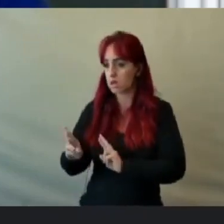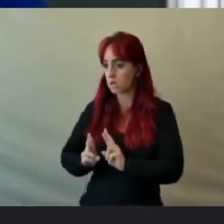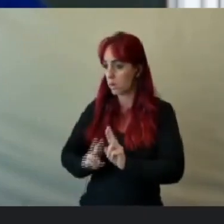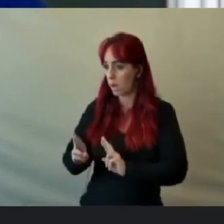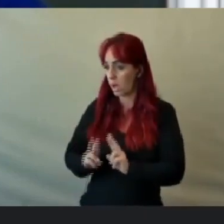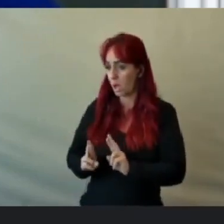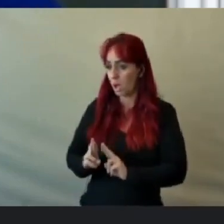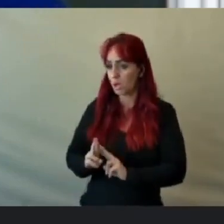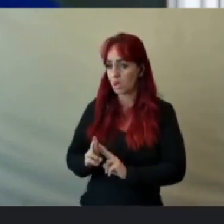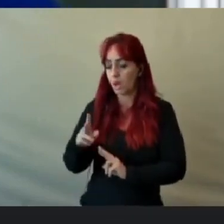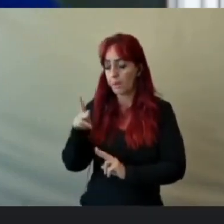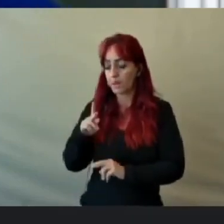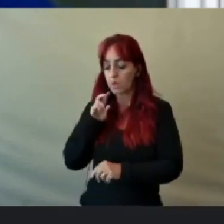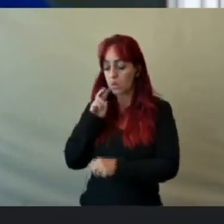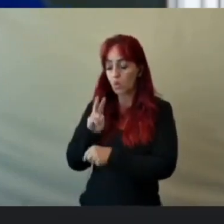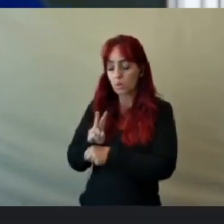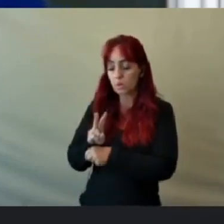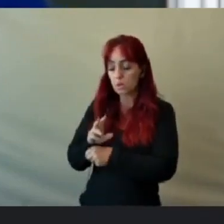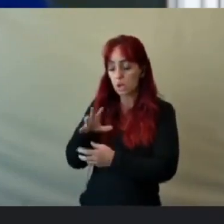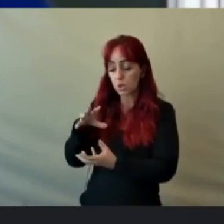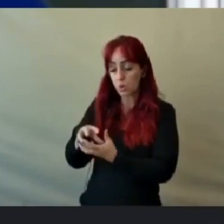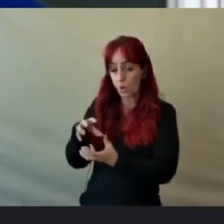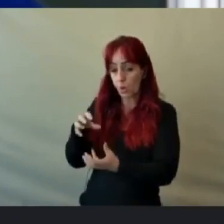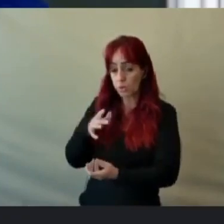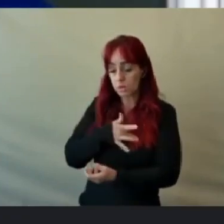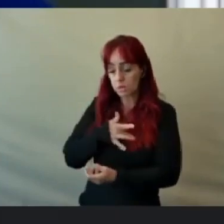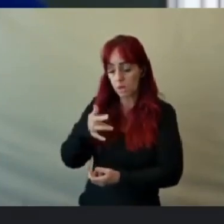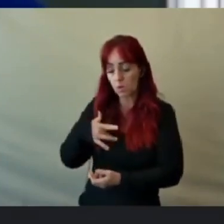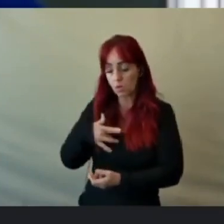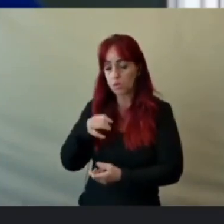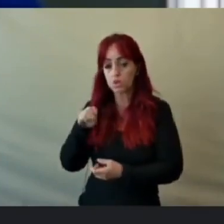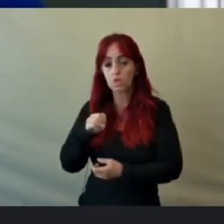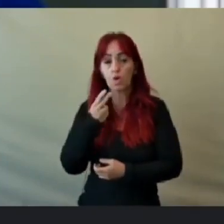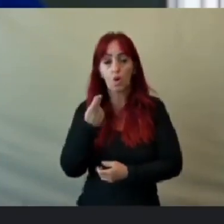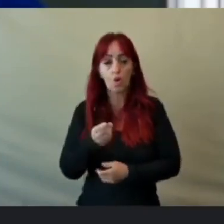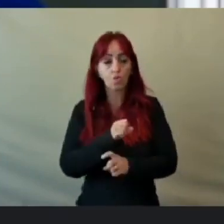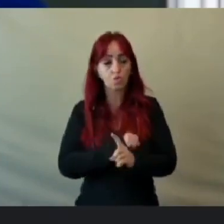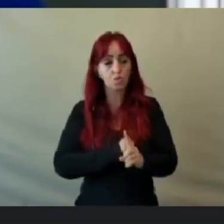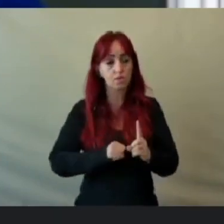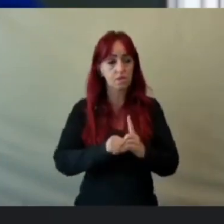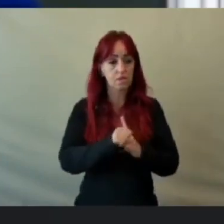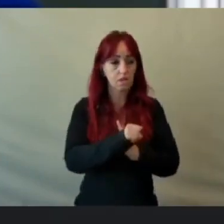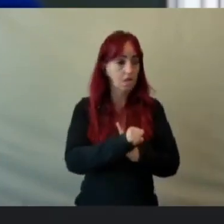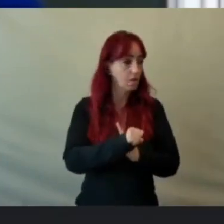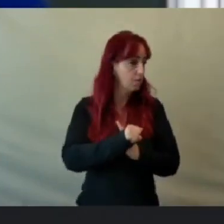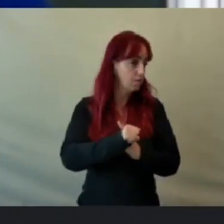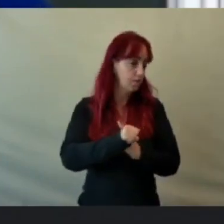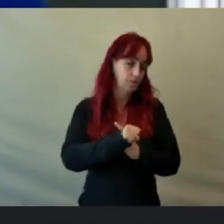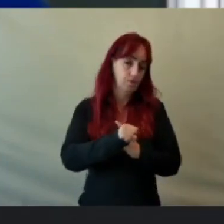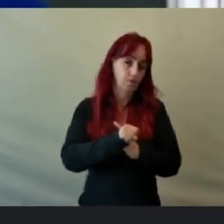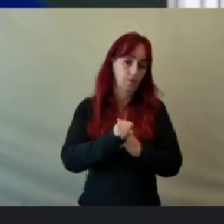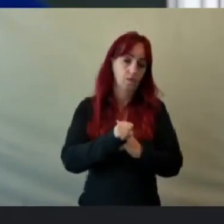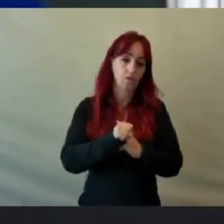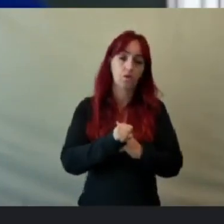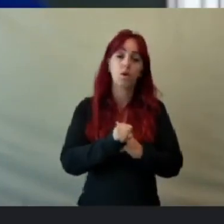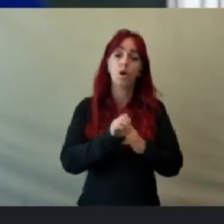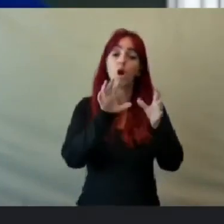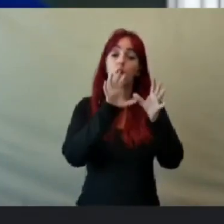saúde e quando ele é um cuidador social do contexto que a pessoa está inserida seja no seu contexto